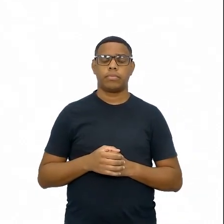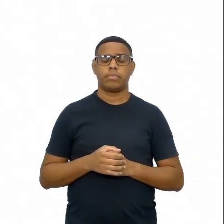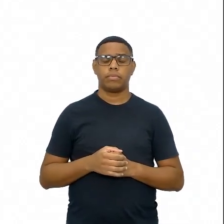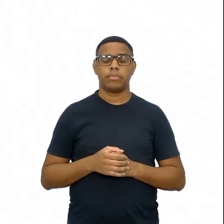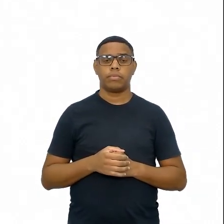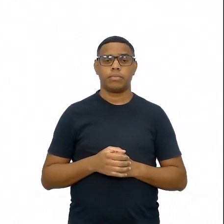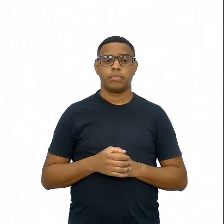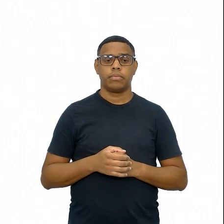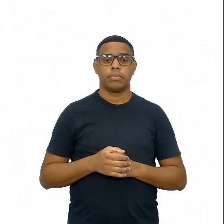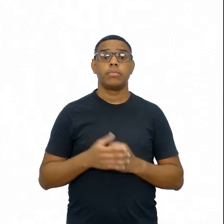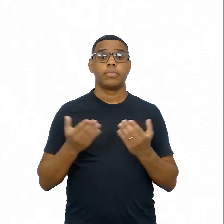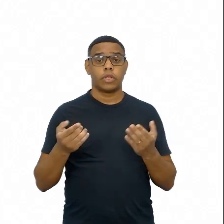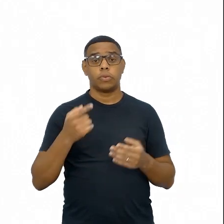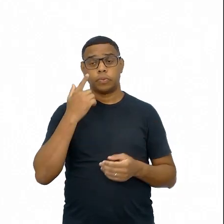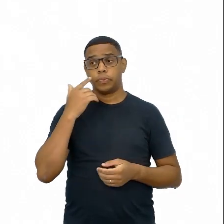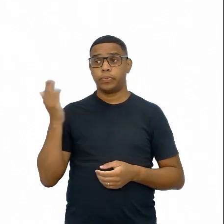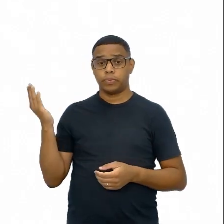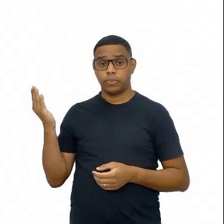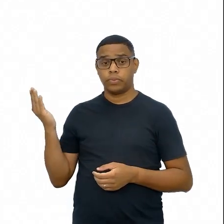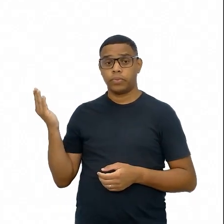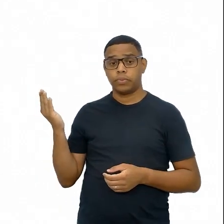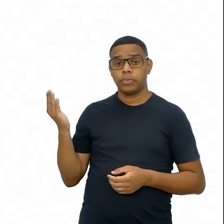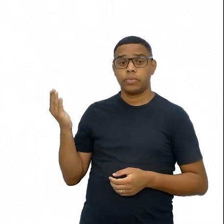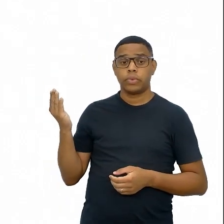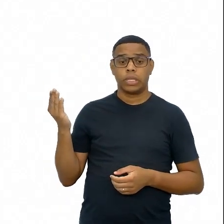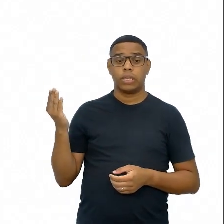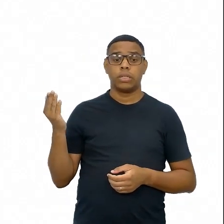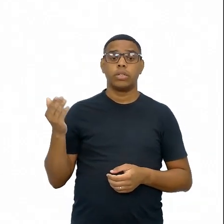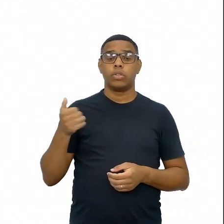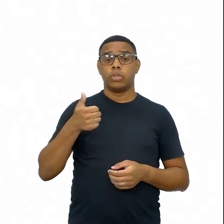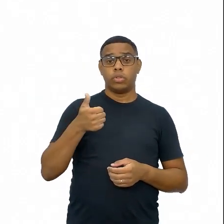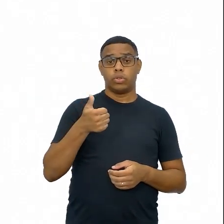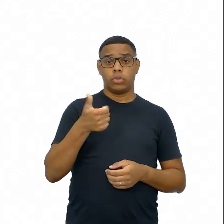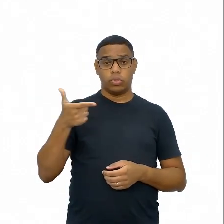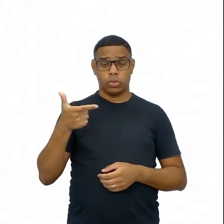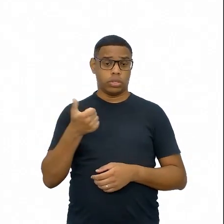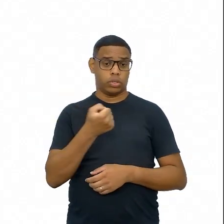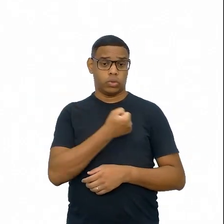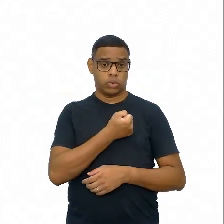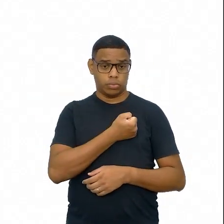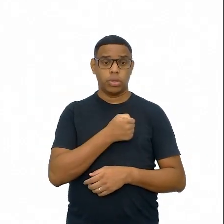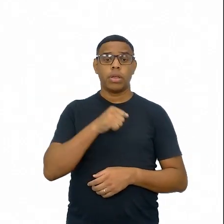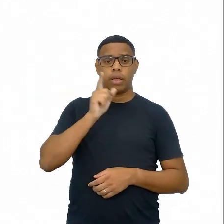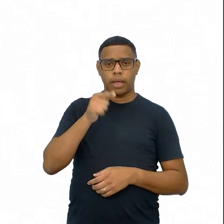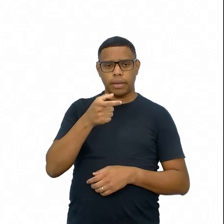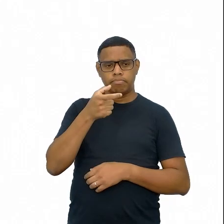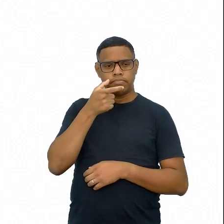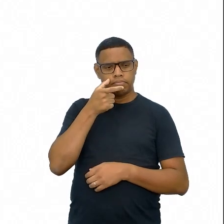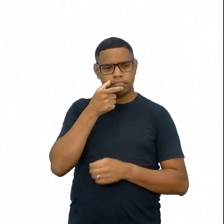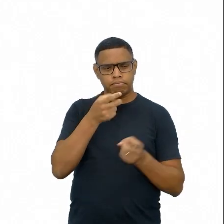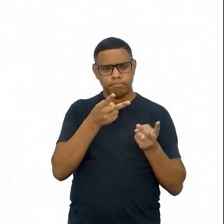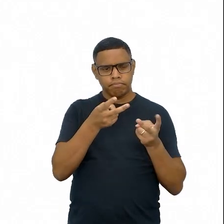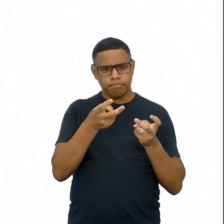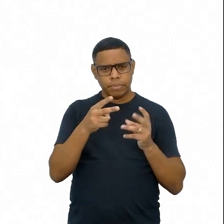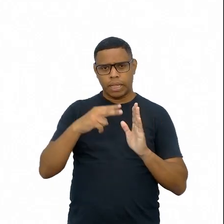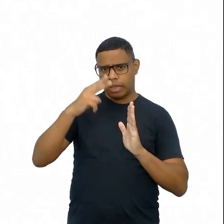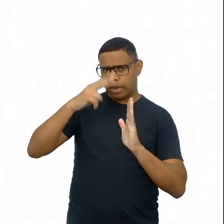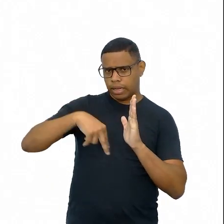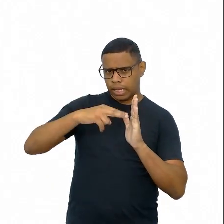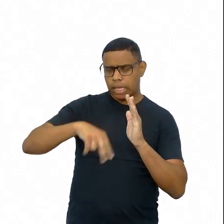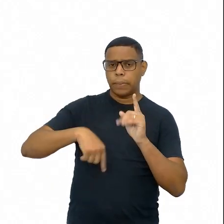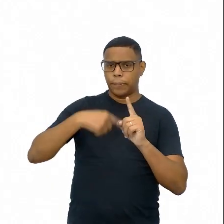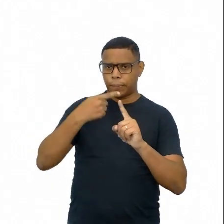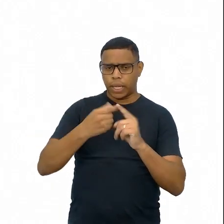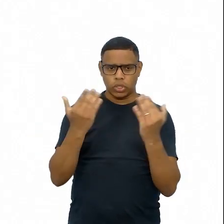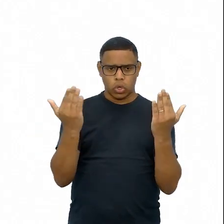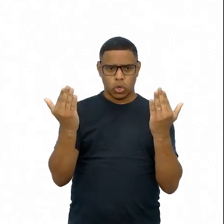Bom, nesse item aqui, que é o item 12, né, trata também da observação, né, da leitura e